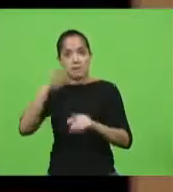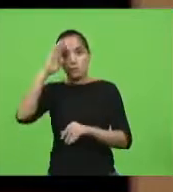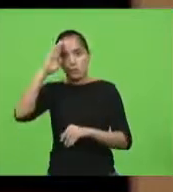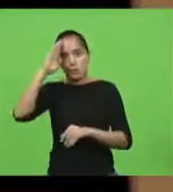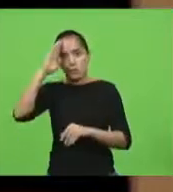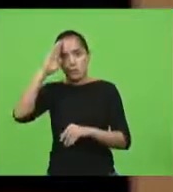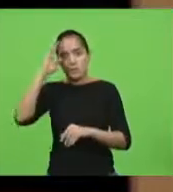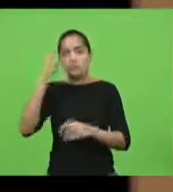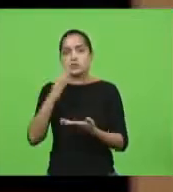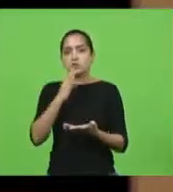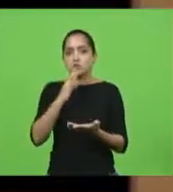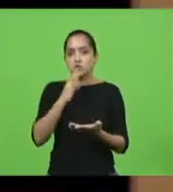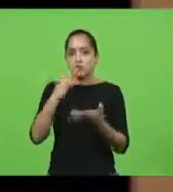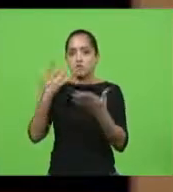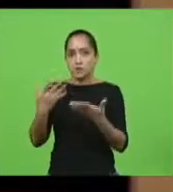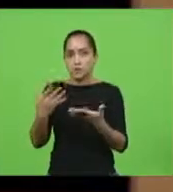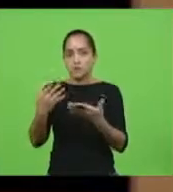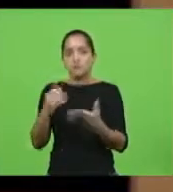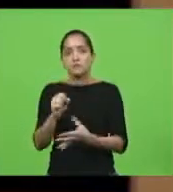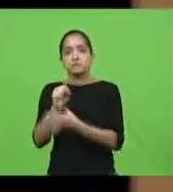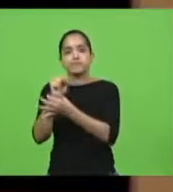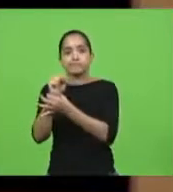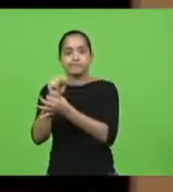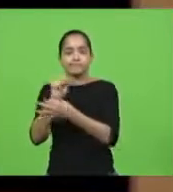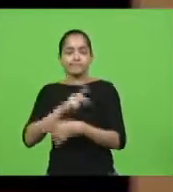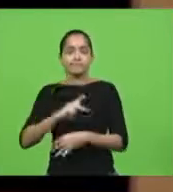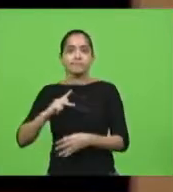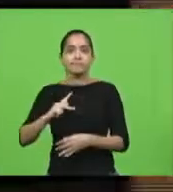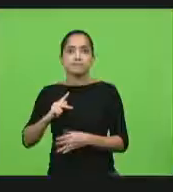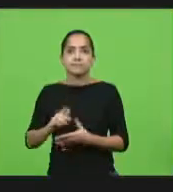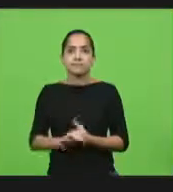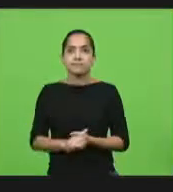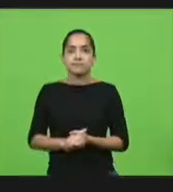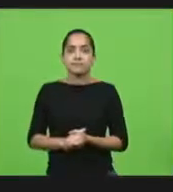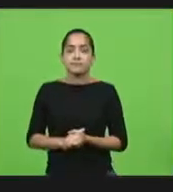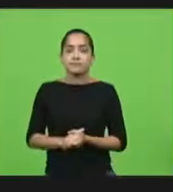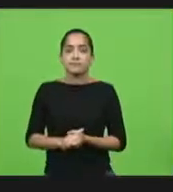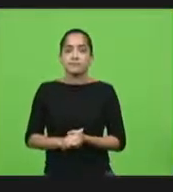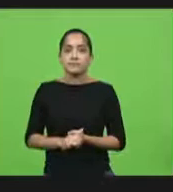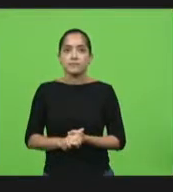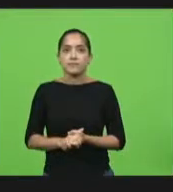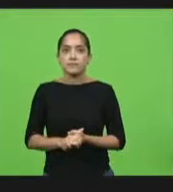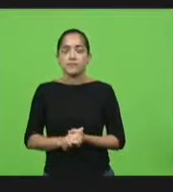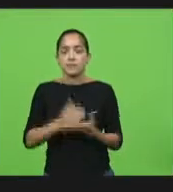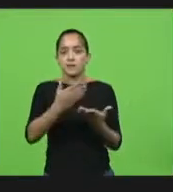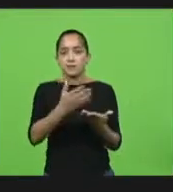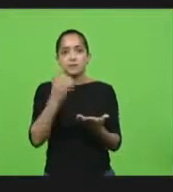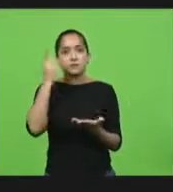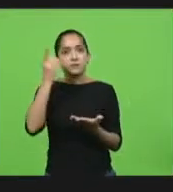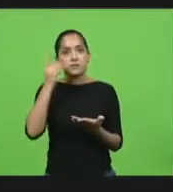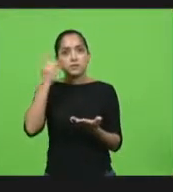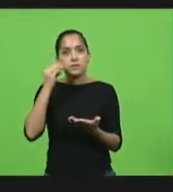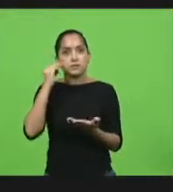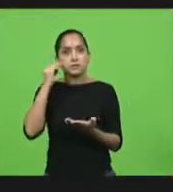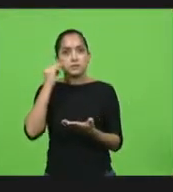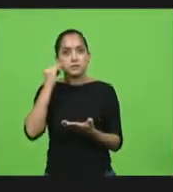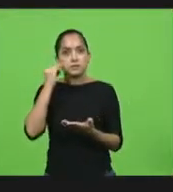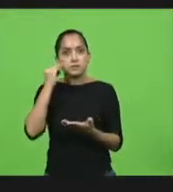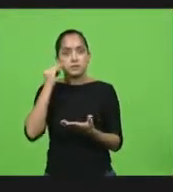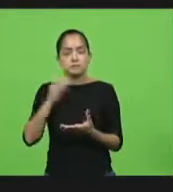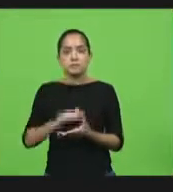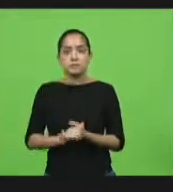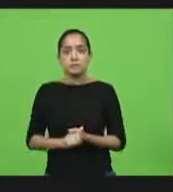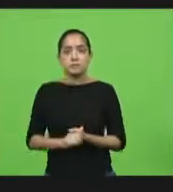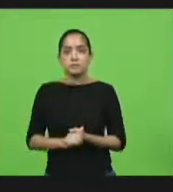o comando da segurança pública. Obrigado, presidente. Deputada Marlene Fengler, a senhora tem 3 minutos para fazer